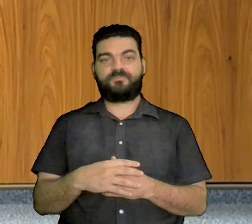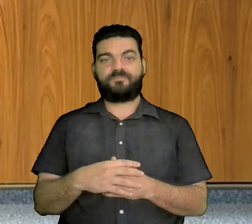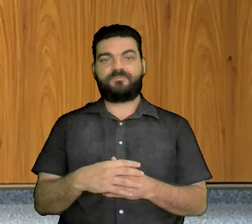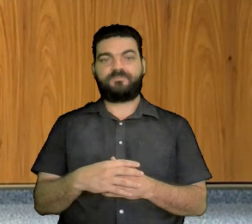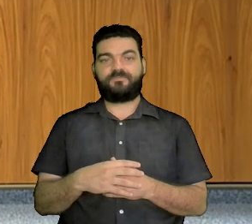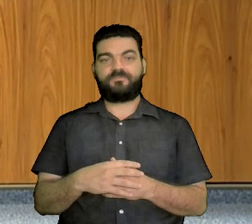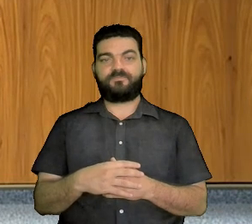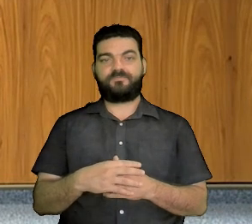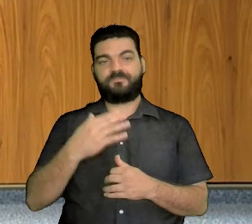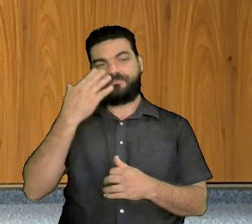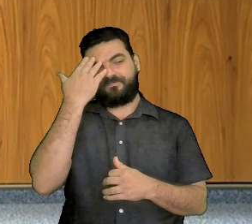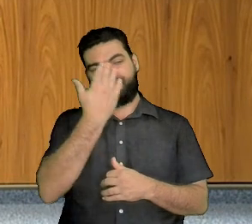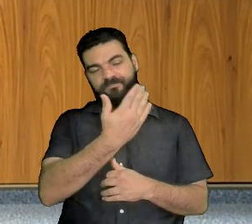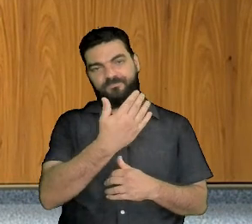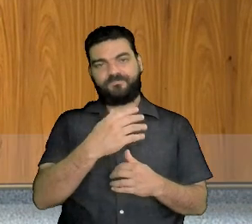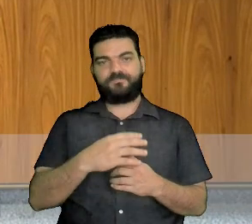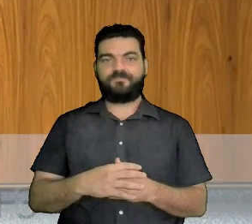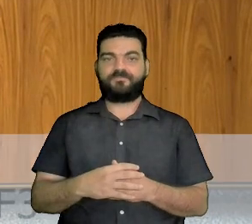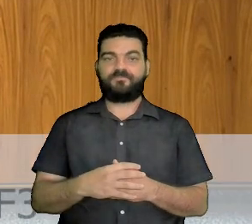eminente desembargador.